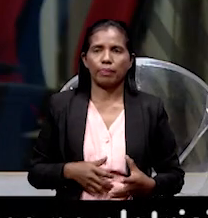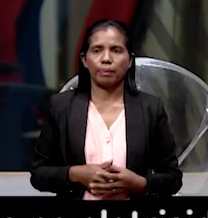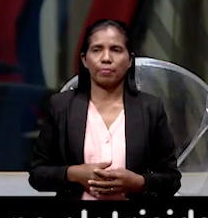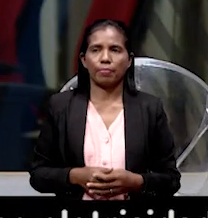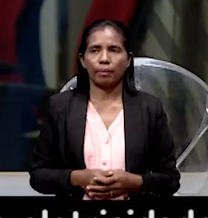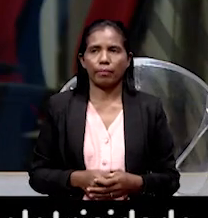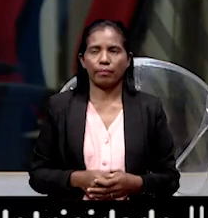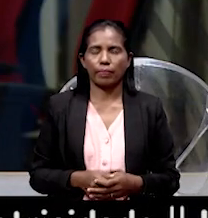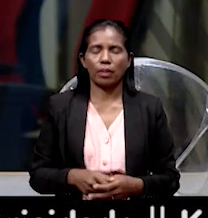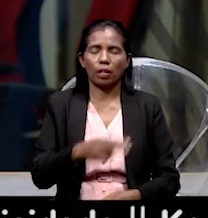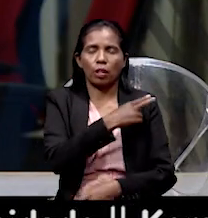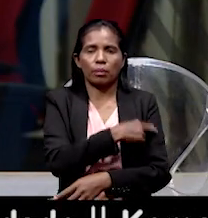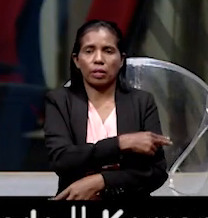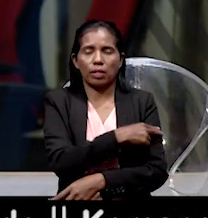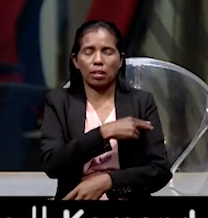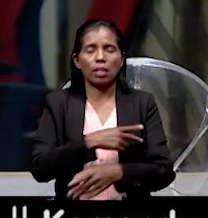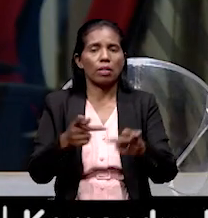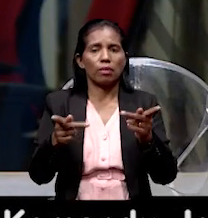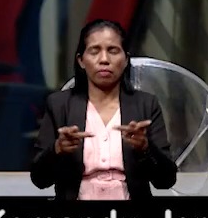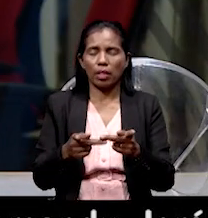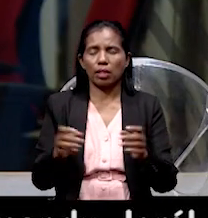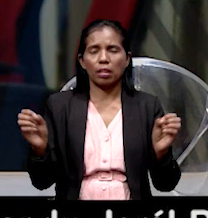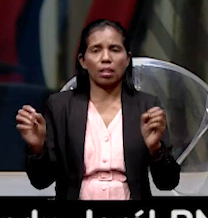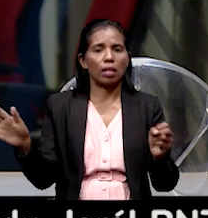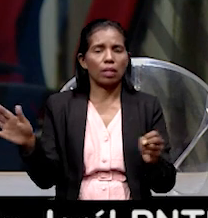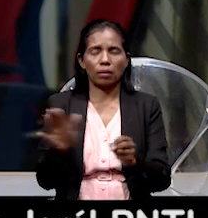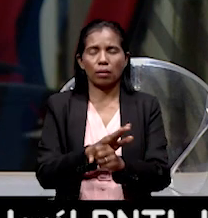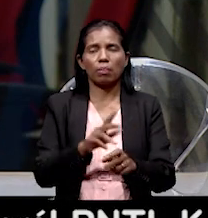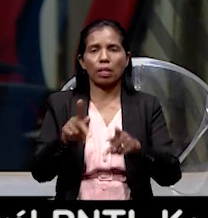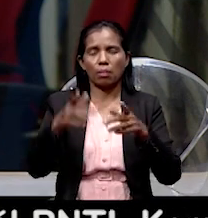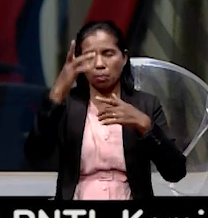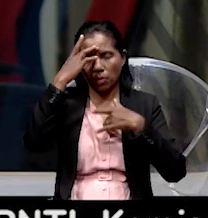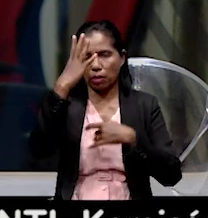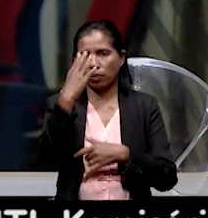clínica Barupité fatin la suficiente ba paciente atu baixa.